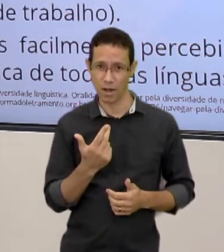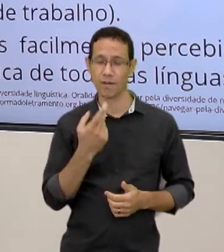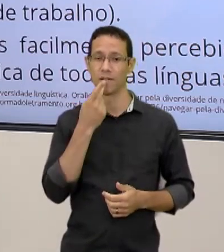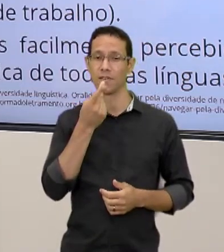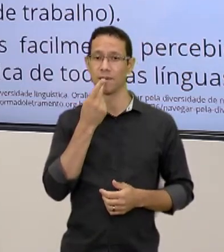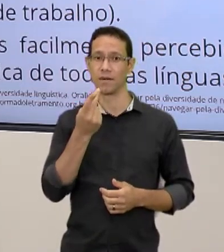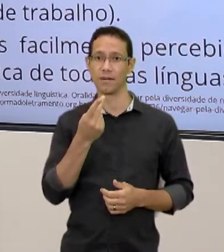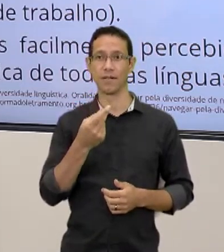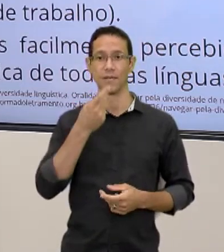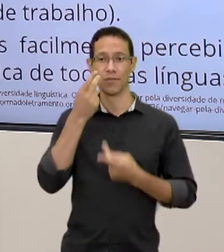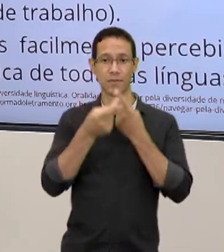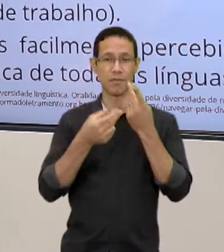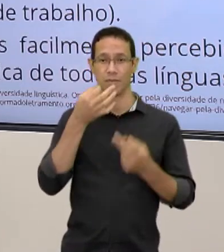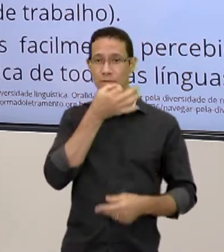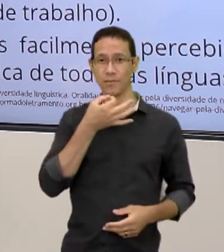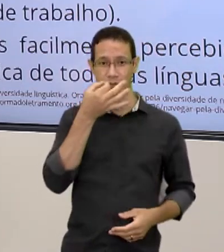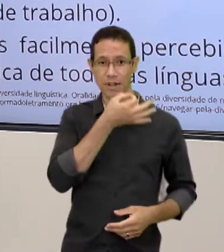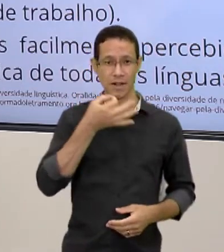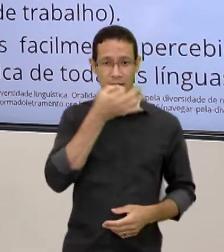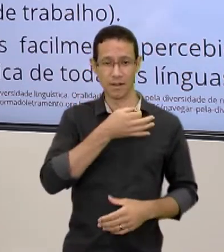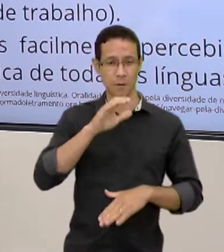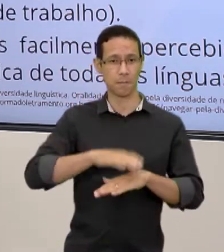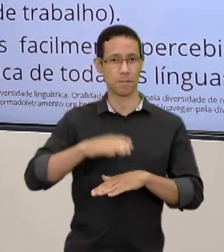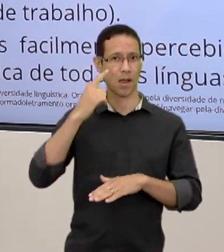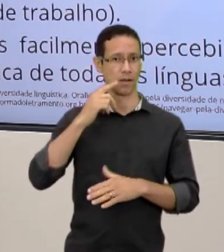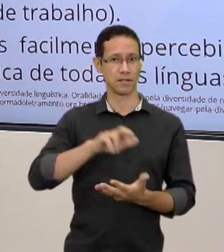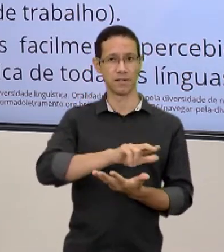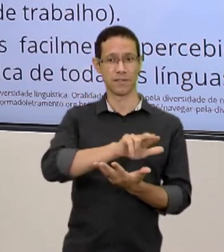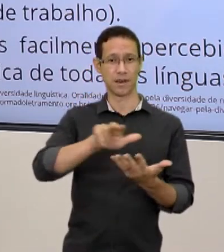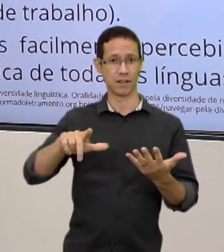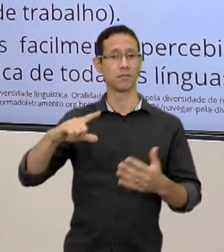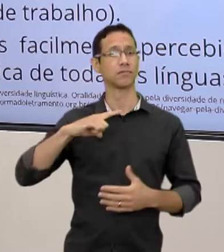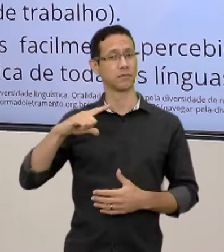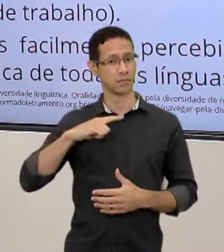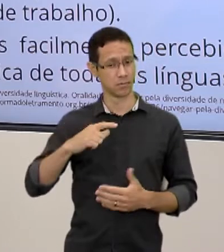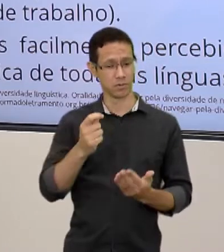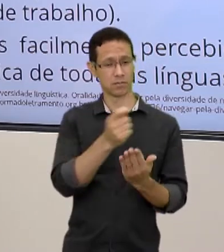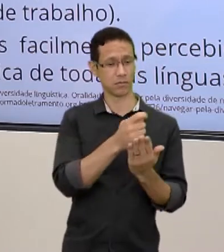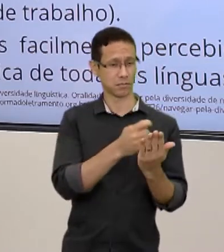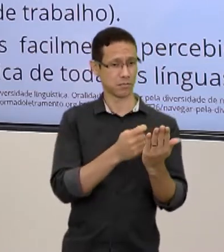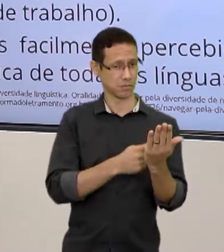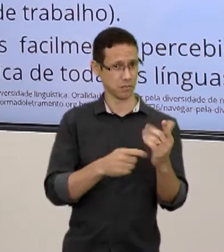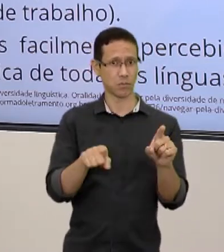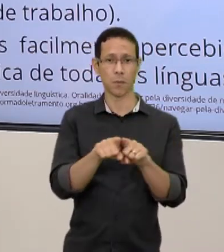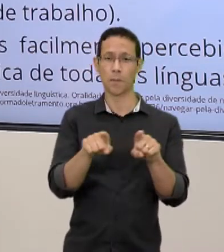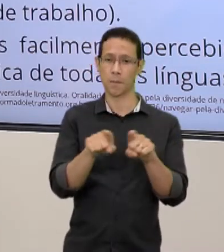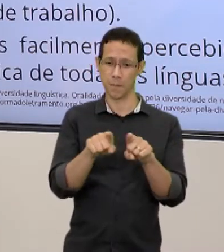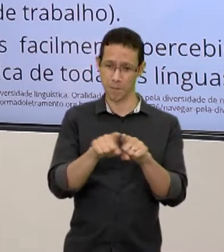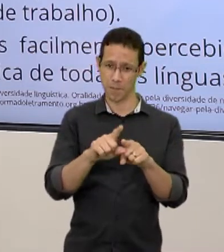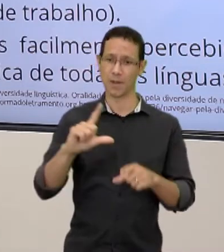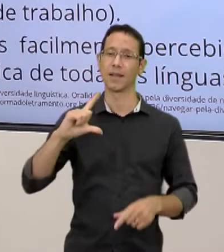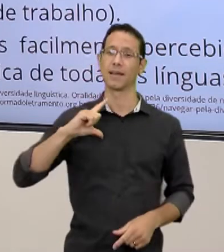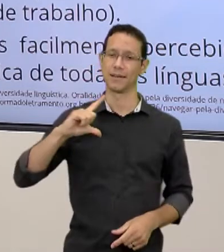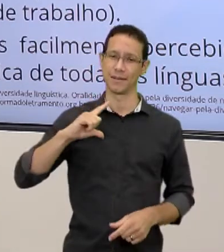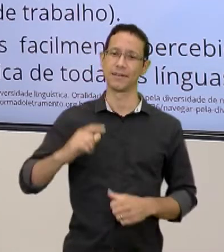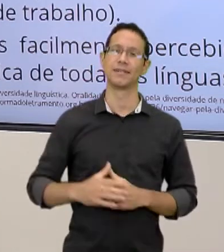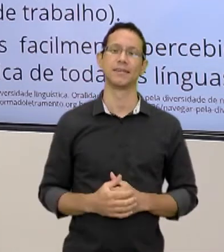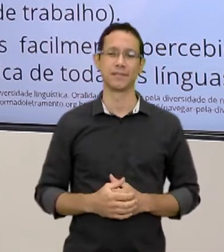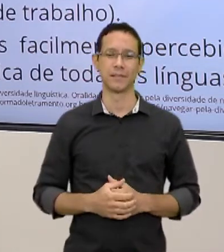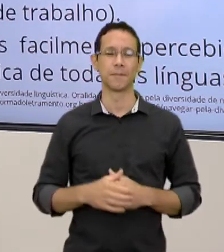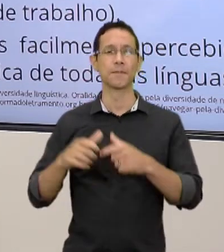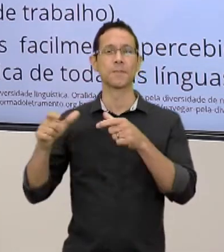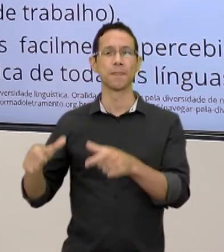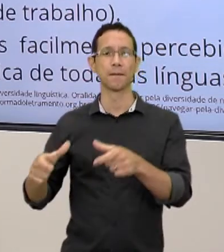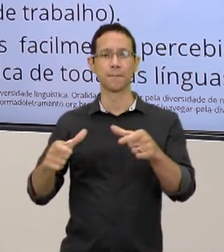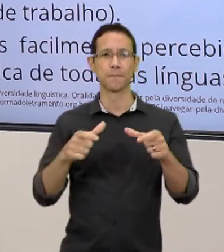da falada, que é onde a gente consegue observar maior aí a variedade, mas na escrita também aparece os espaços,